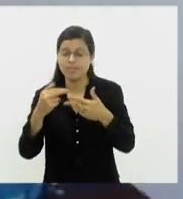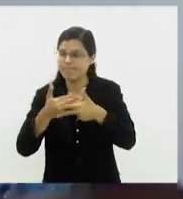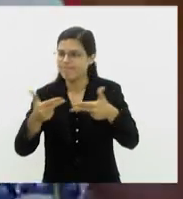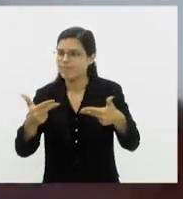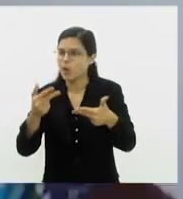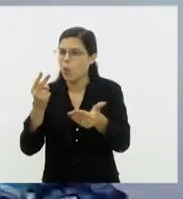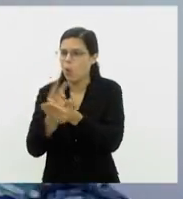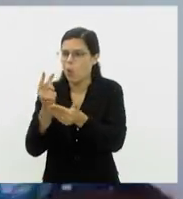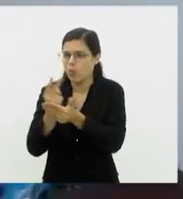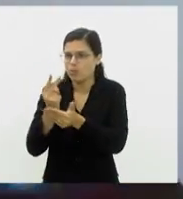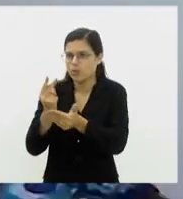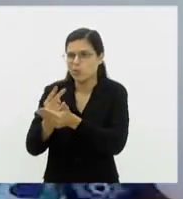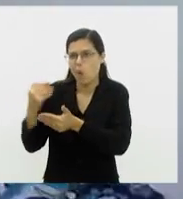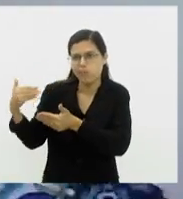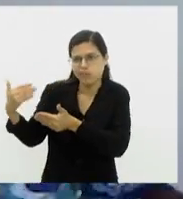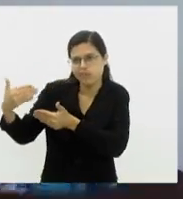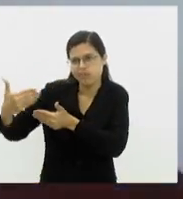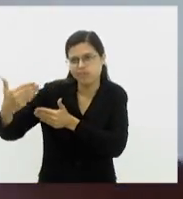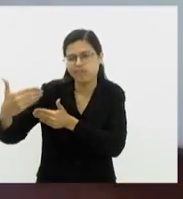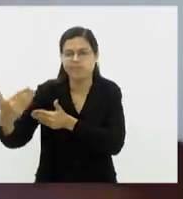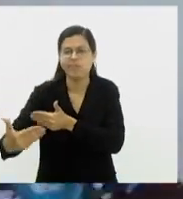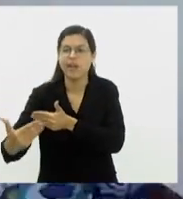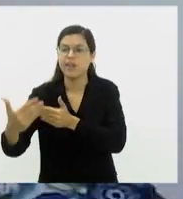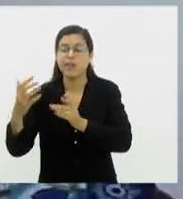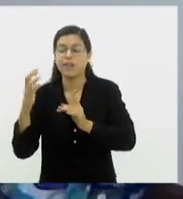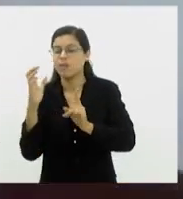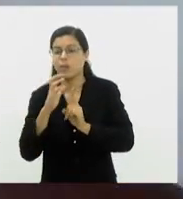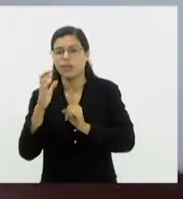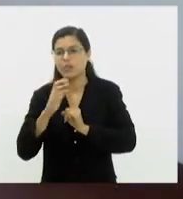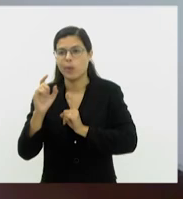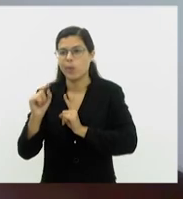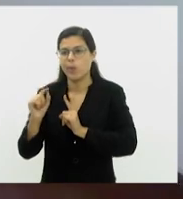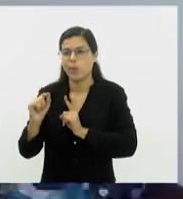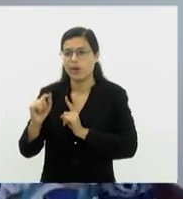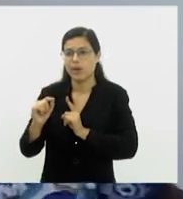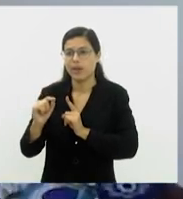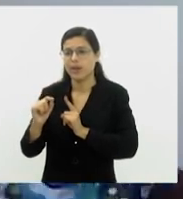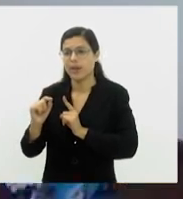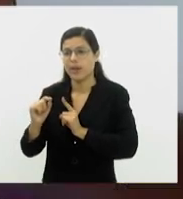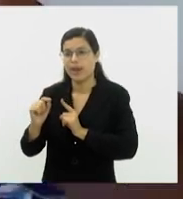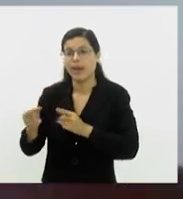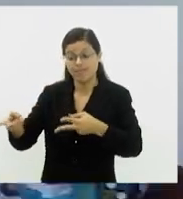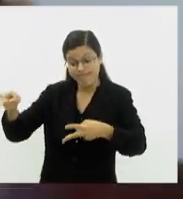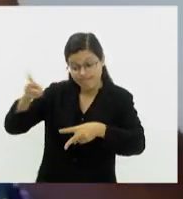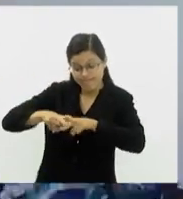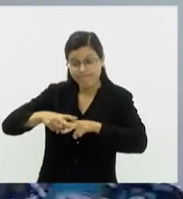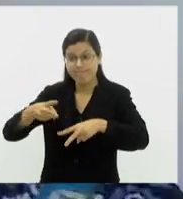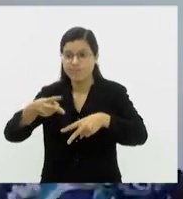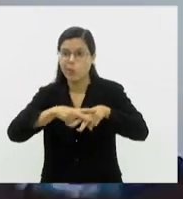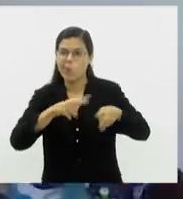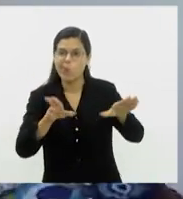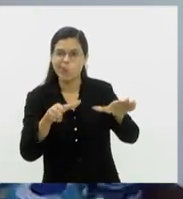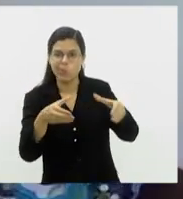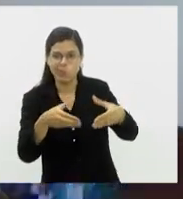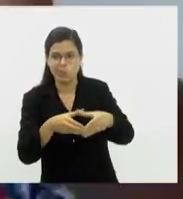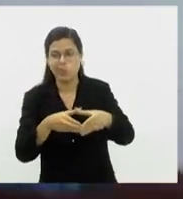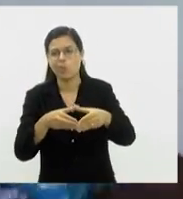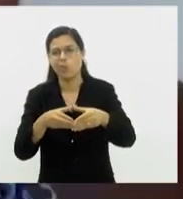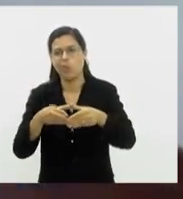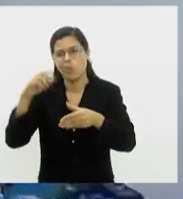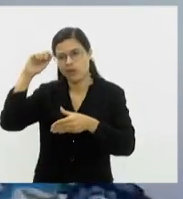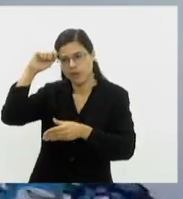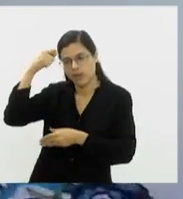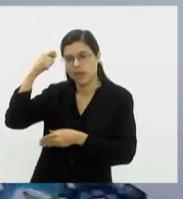reflu e influem diretamente para não só hipercar da população brasileira